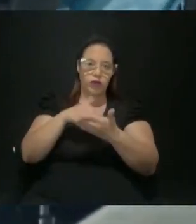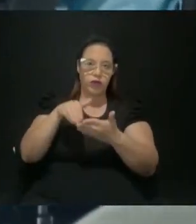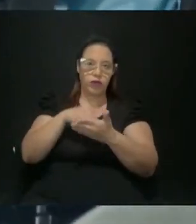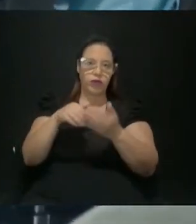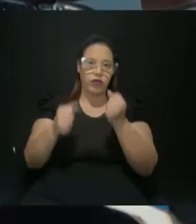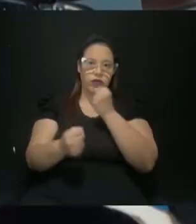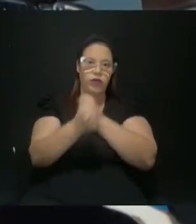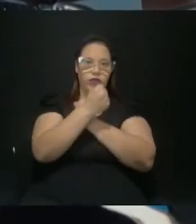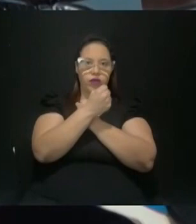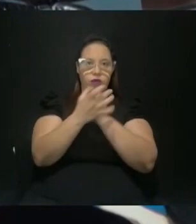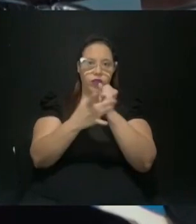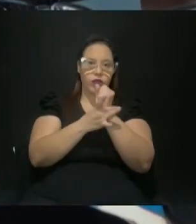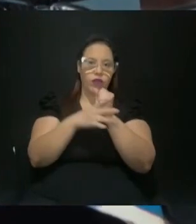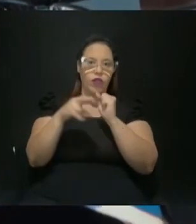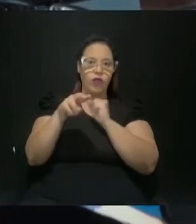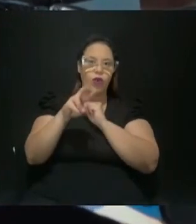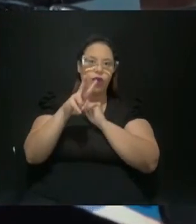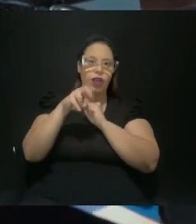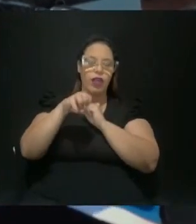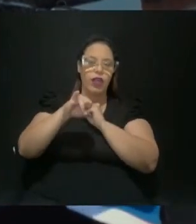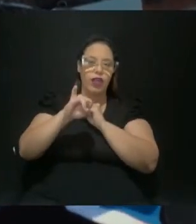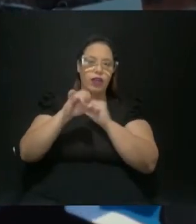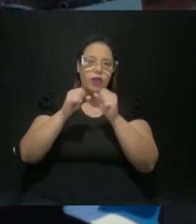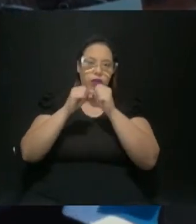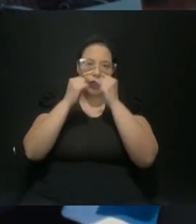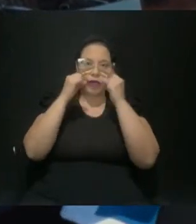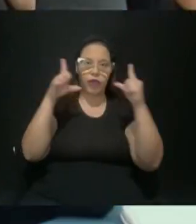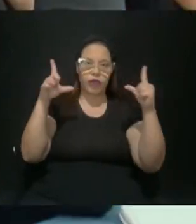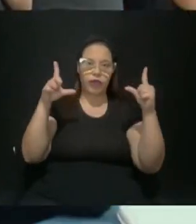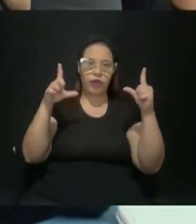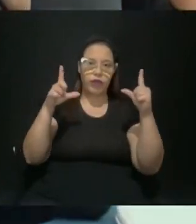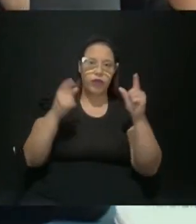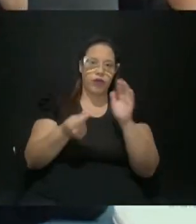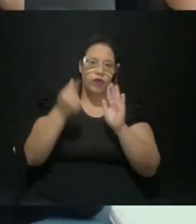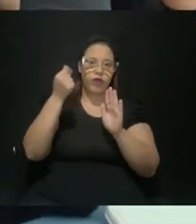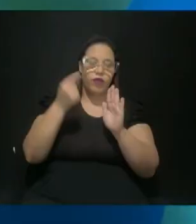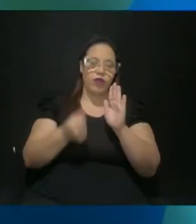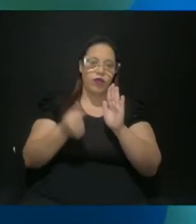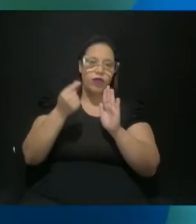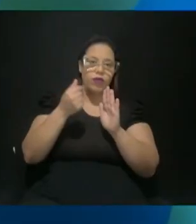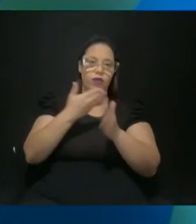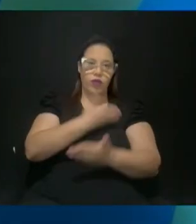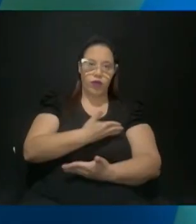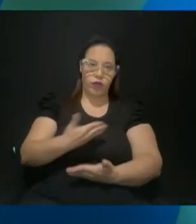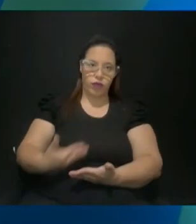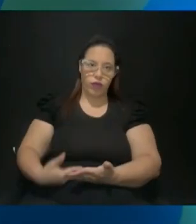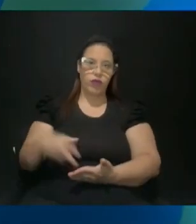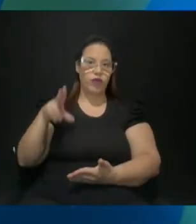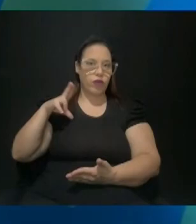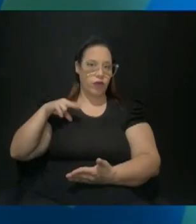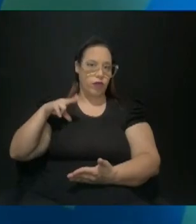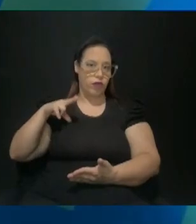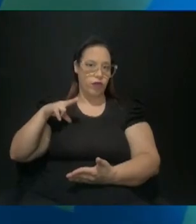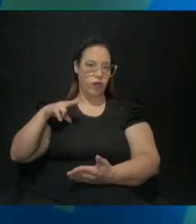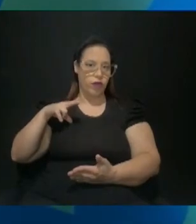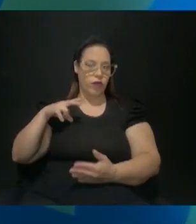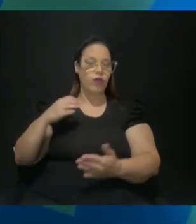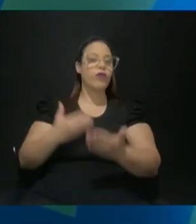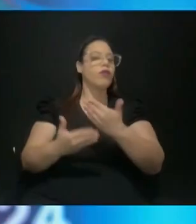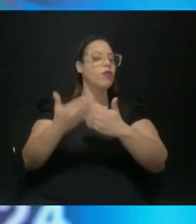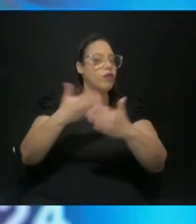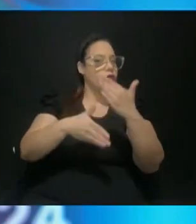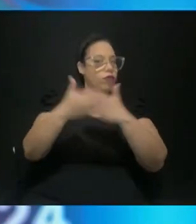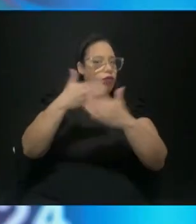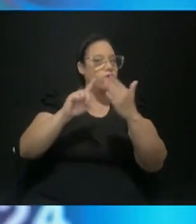Volney Wolff, destacou a necessidade de financiamento de recursos públicos e privados, a contribuição de outros